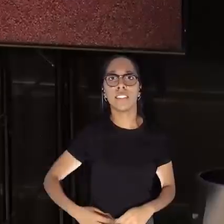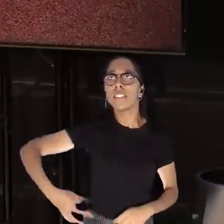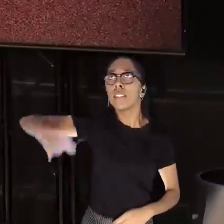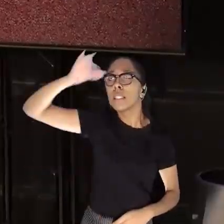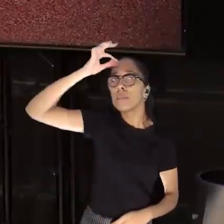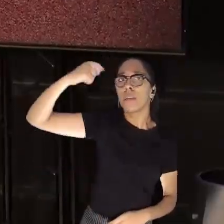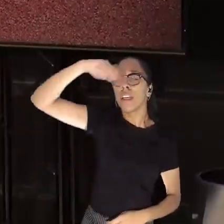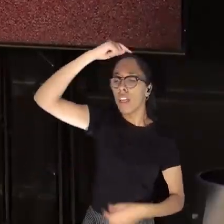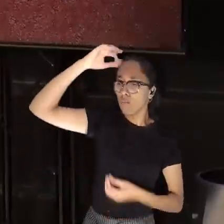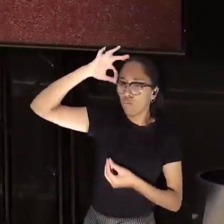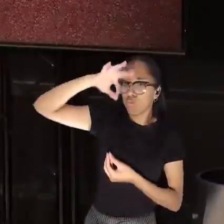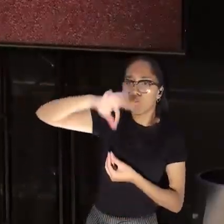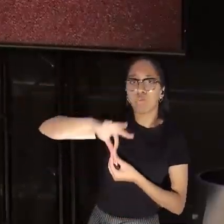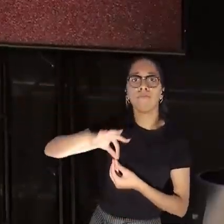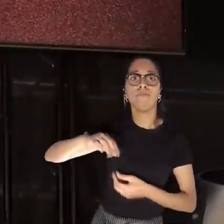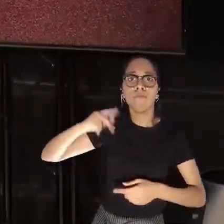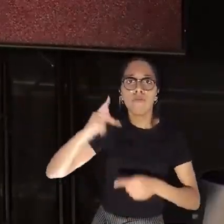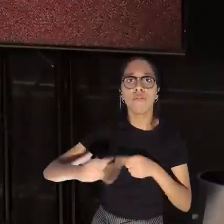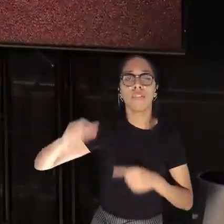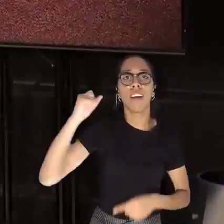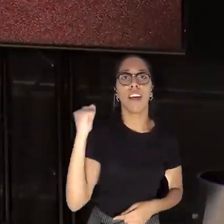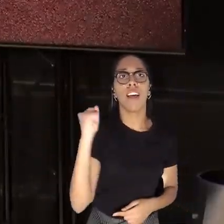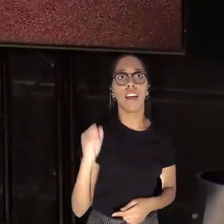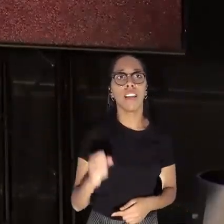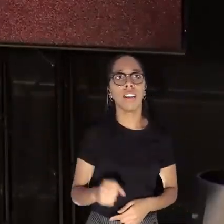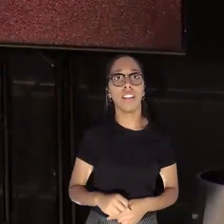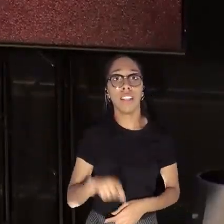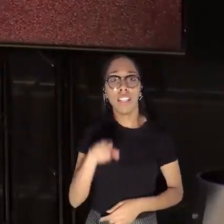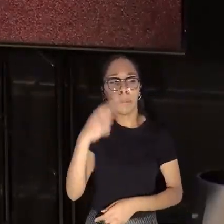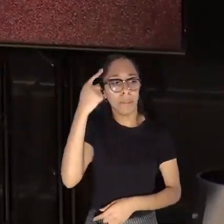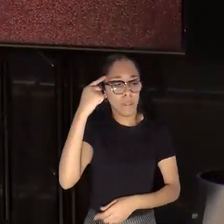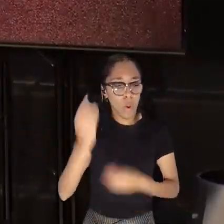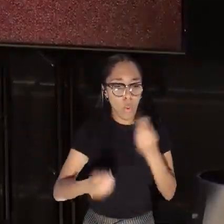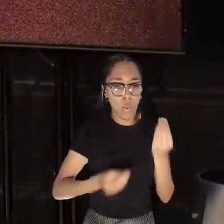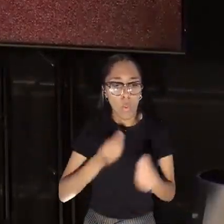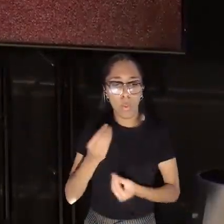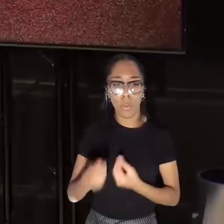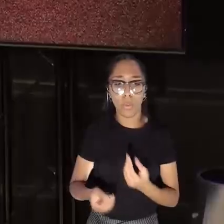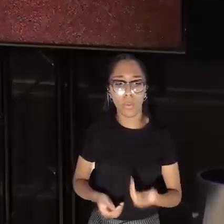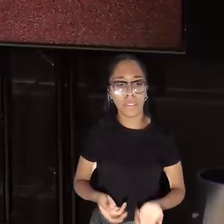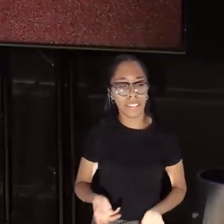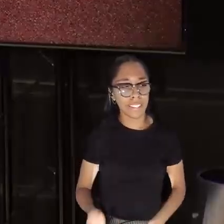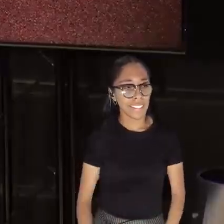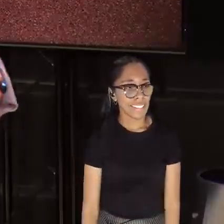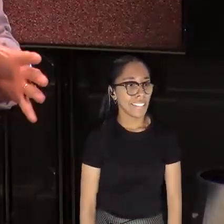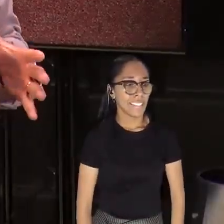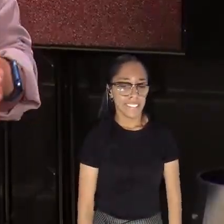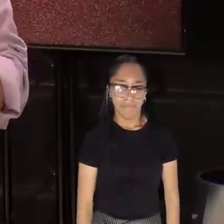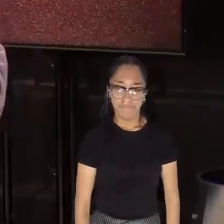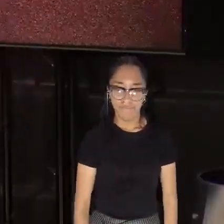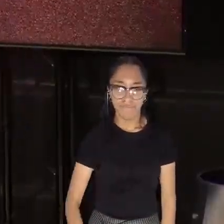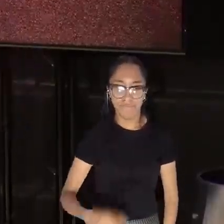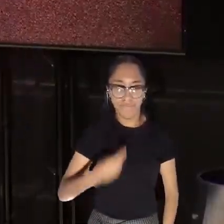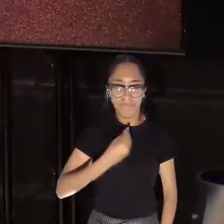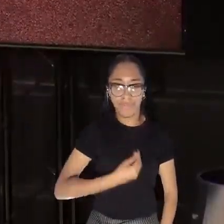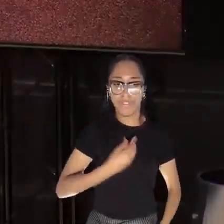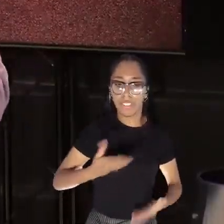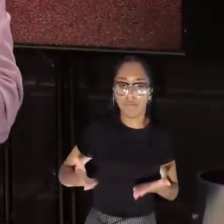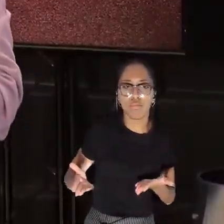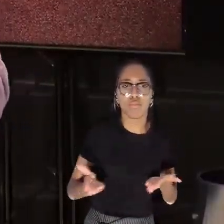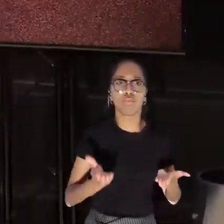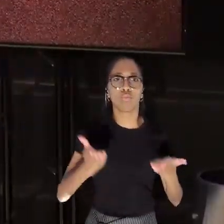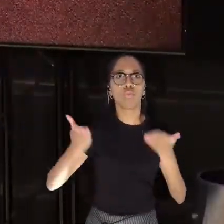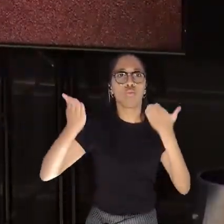Você vence. Pastor, eu não consigo superar. Consegue. Pastor, eu não consigo, é mais forte do que eu. Não é mais forte que